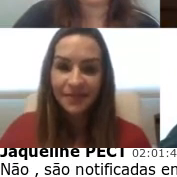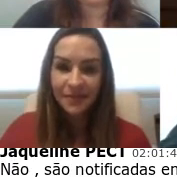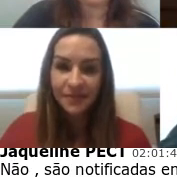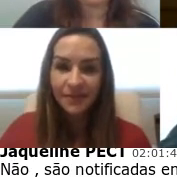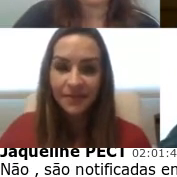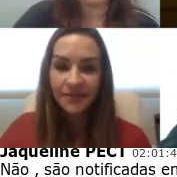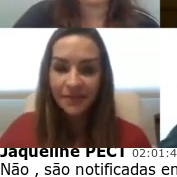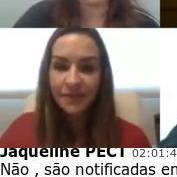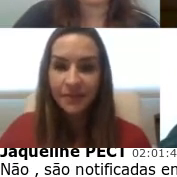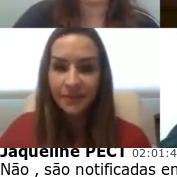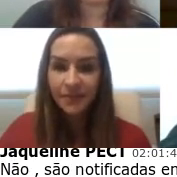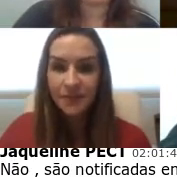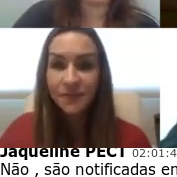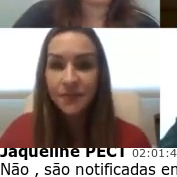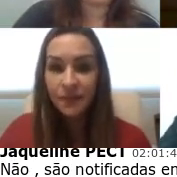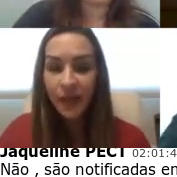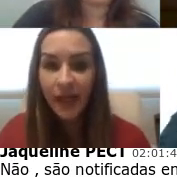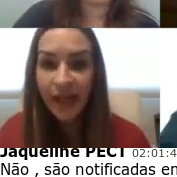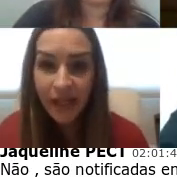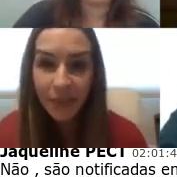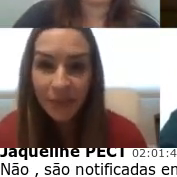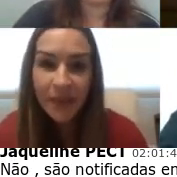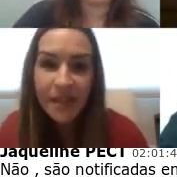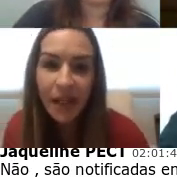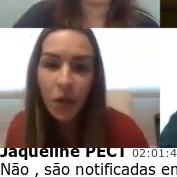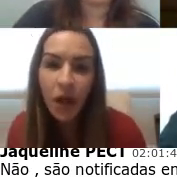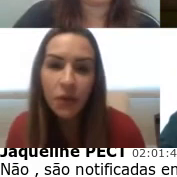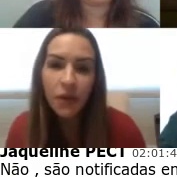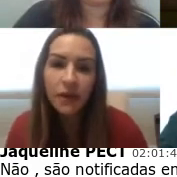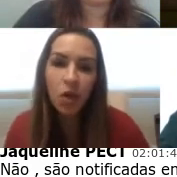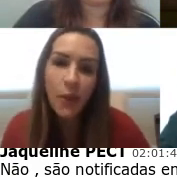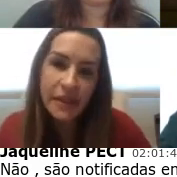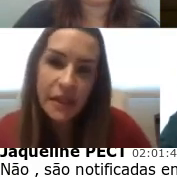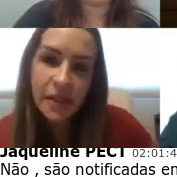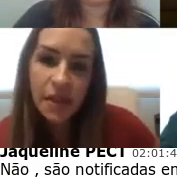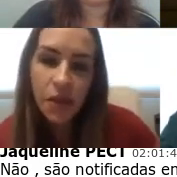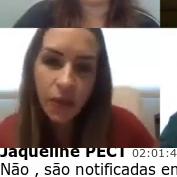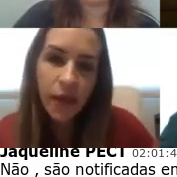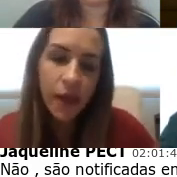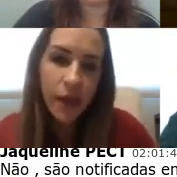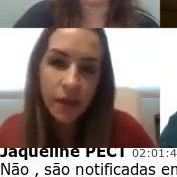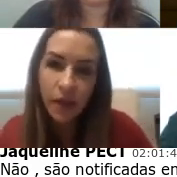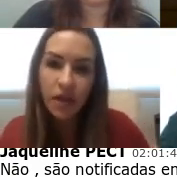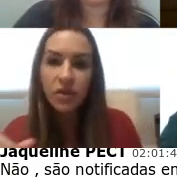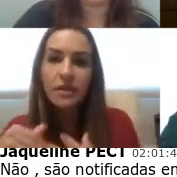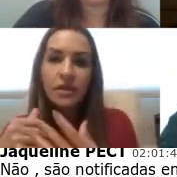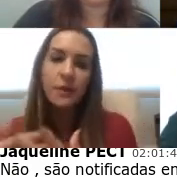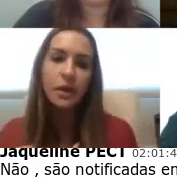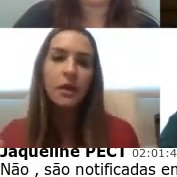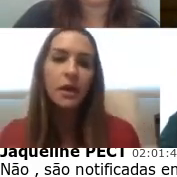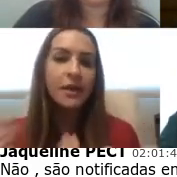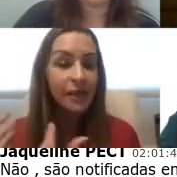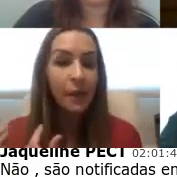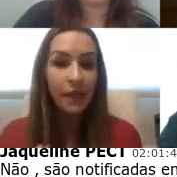e isso procede eu acho é saiu uma uma normatização de que a gente